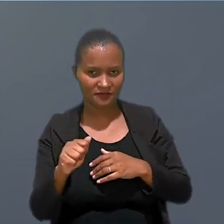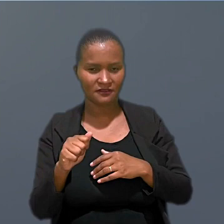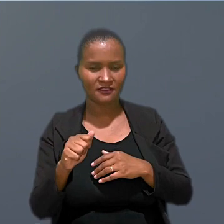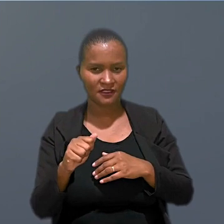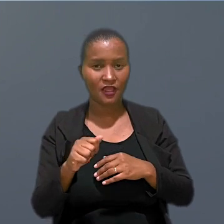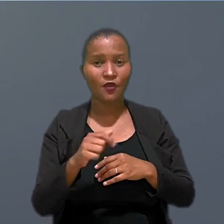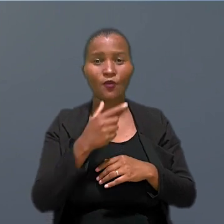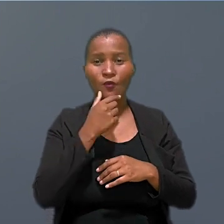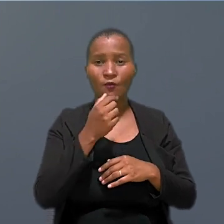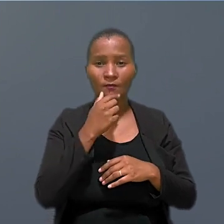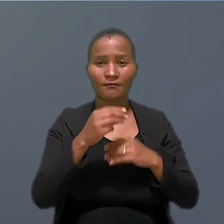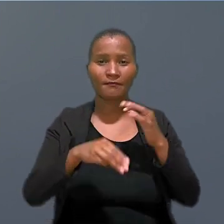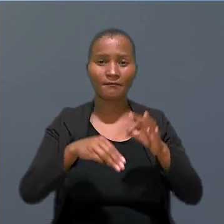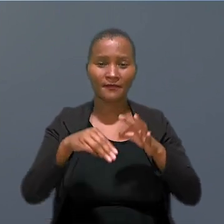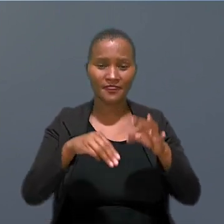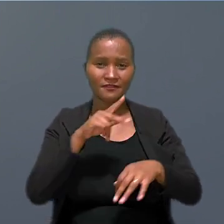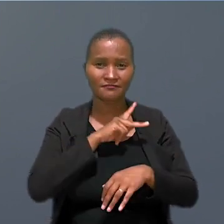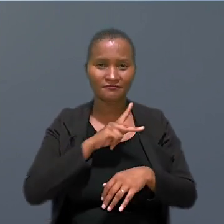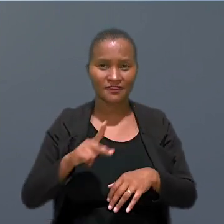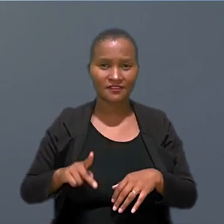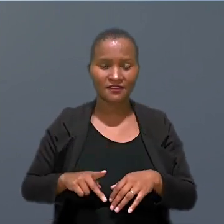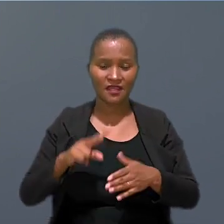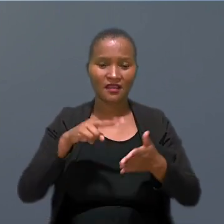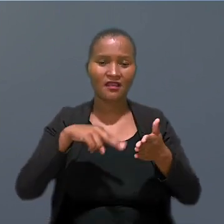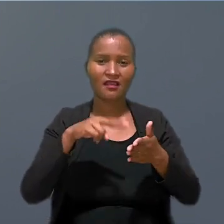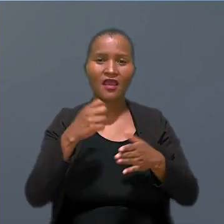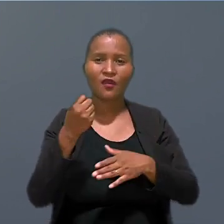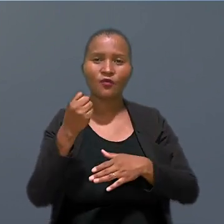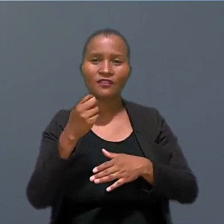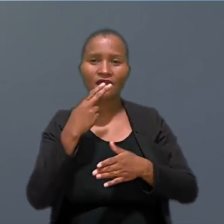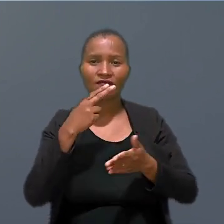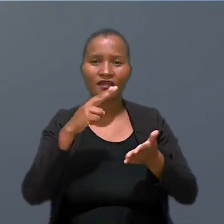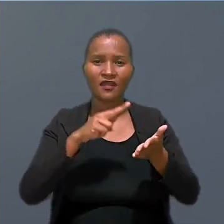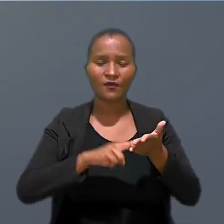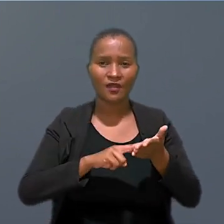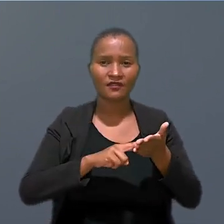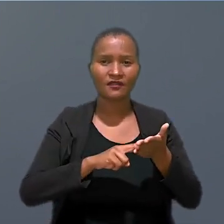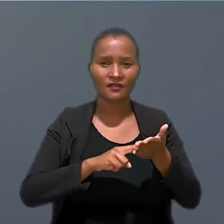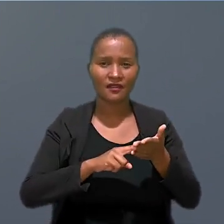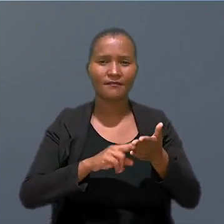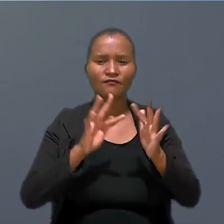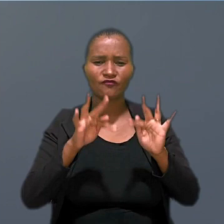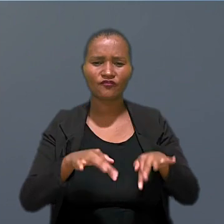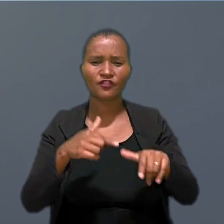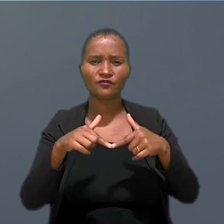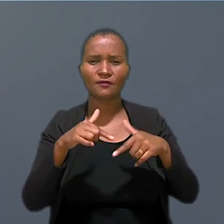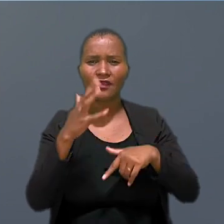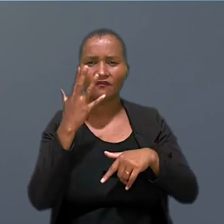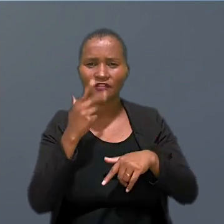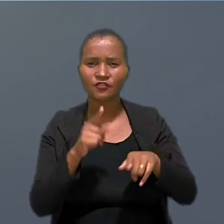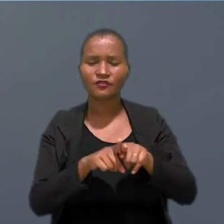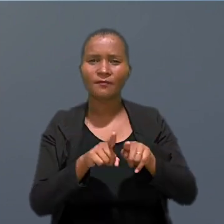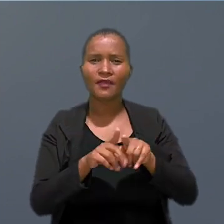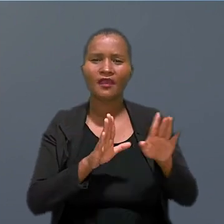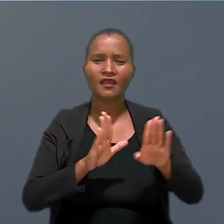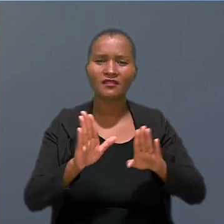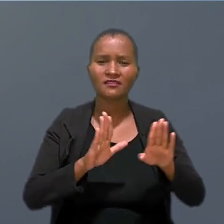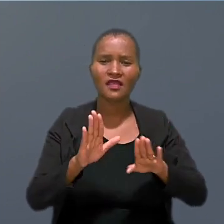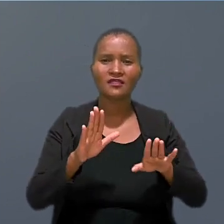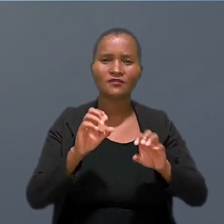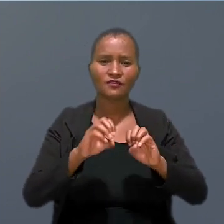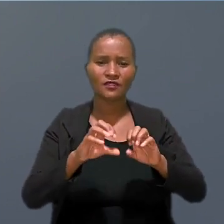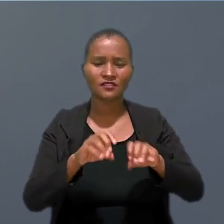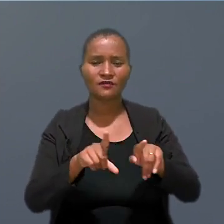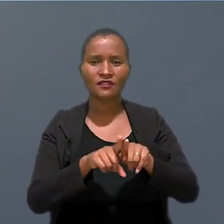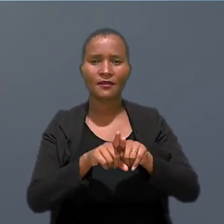do TST, ministro Lélio Bentes Corrêa, leu a 8ª Carta de Aparecida pela abolição do trabalho infantil, pelo acesso à educação